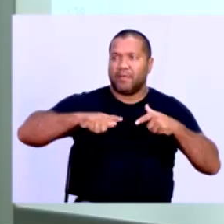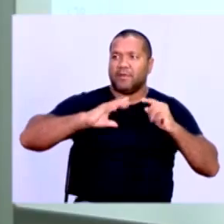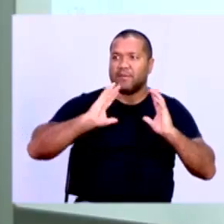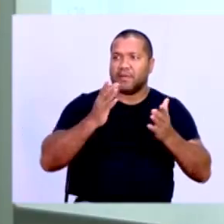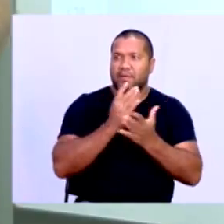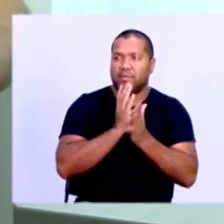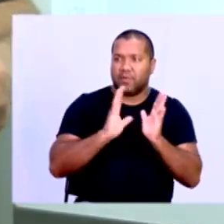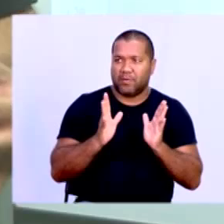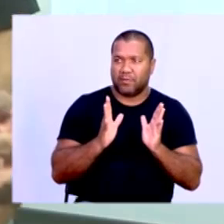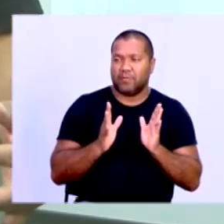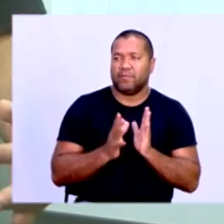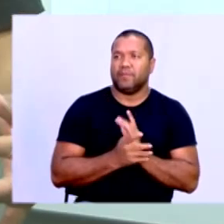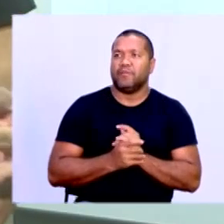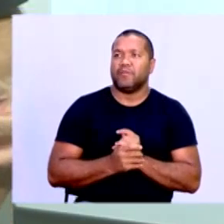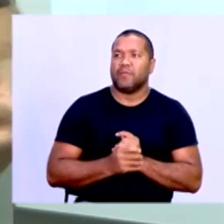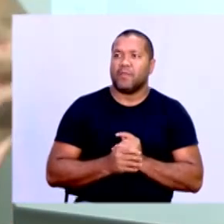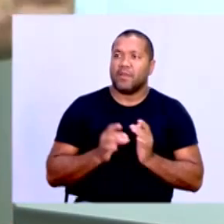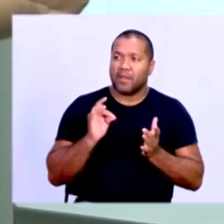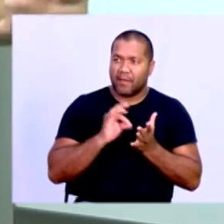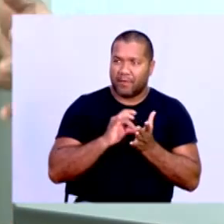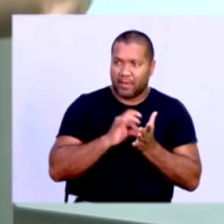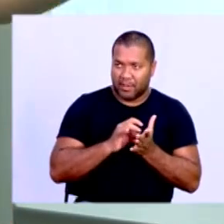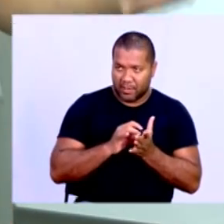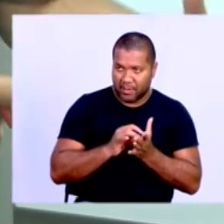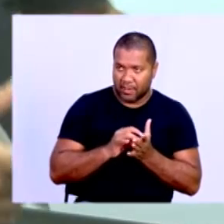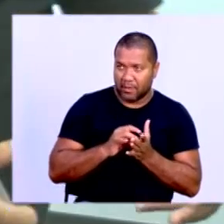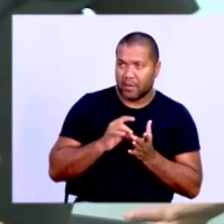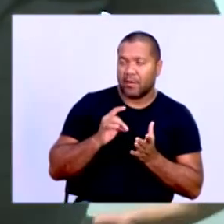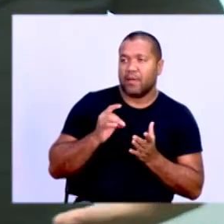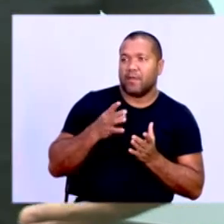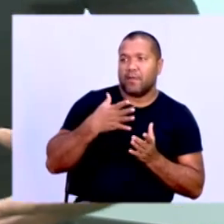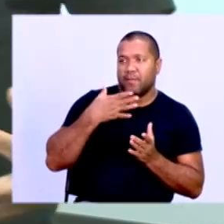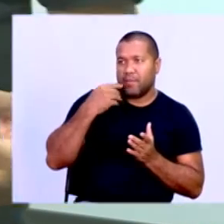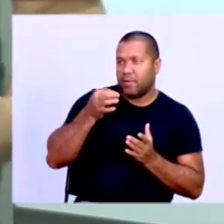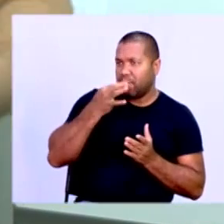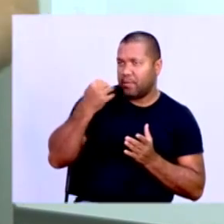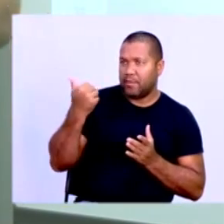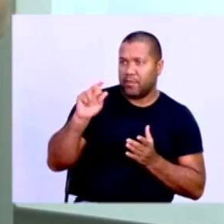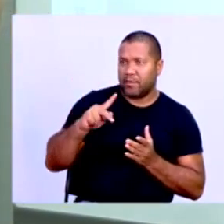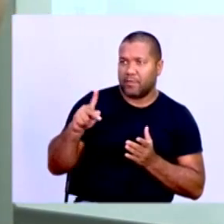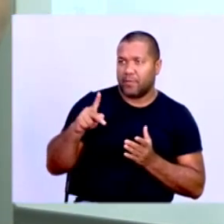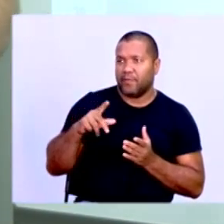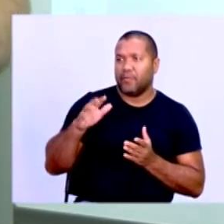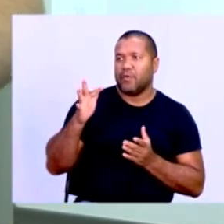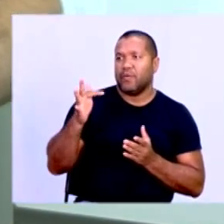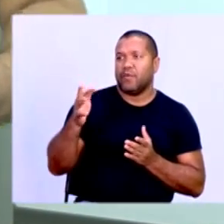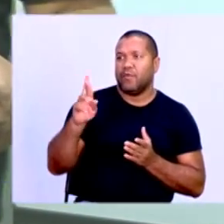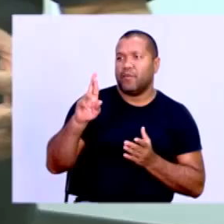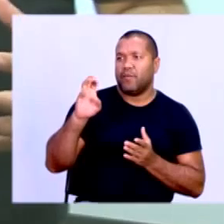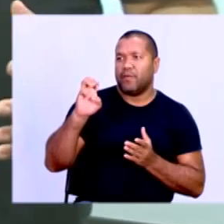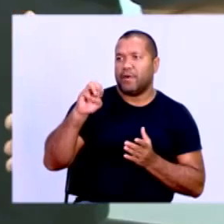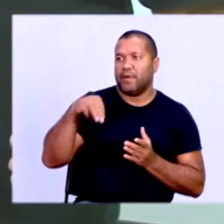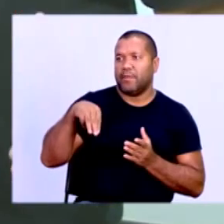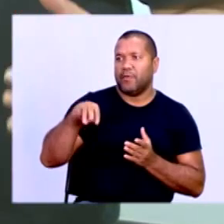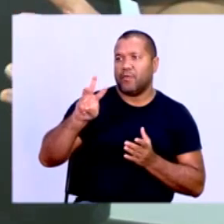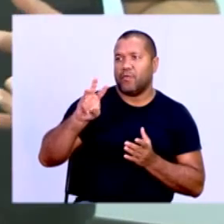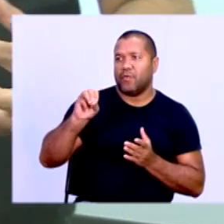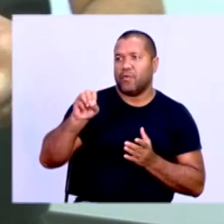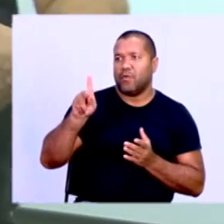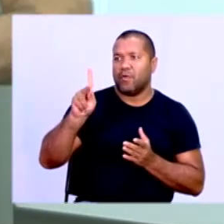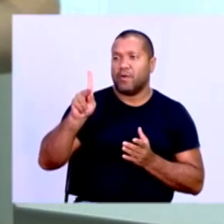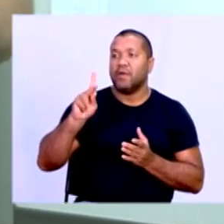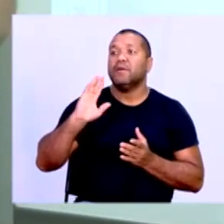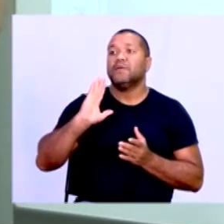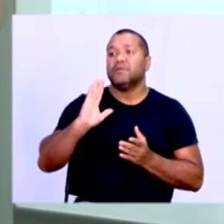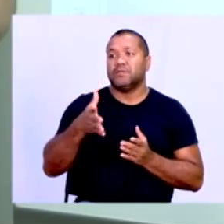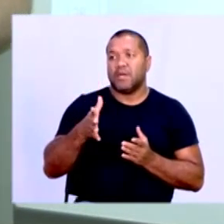assim, para ainda melhorar ainda mais o que o professor já havia falado, o framework geralmente é uma pessoa que